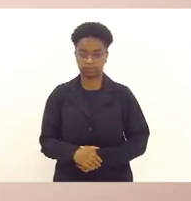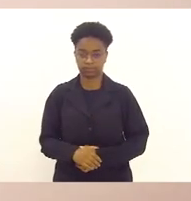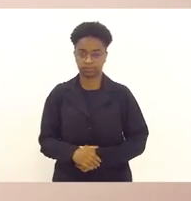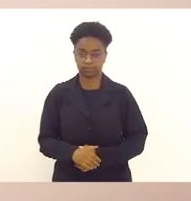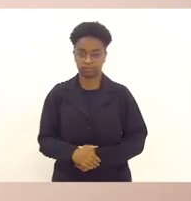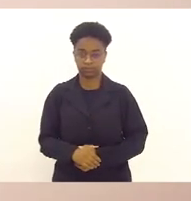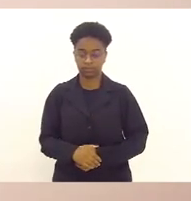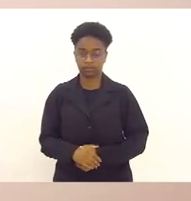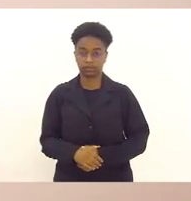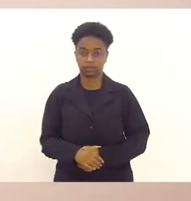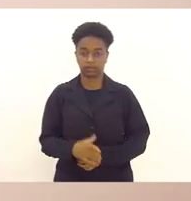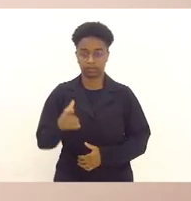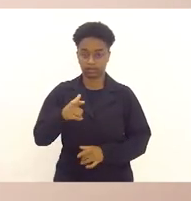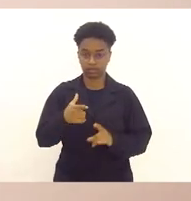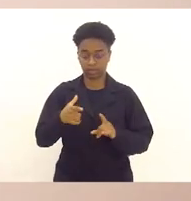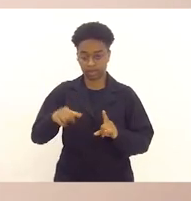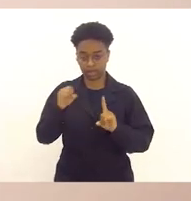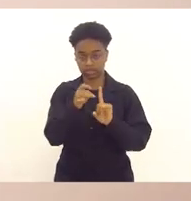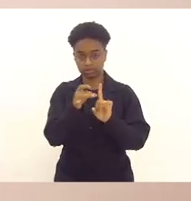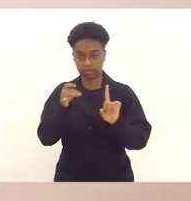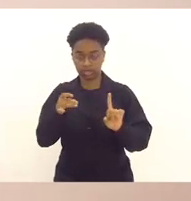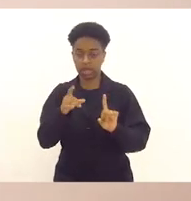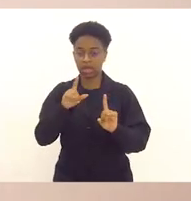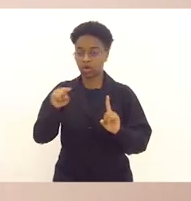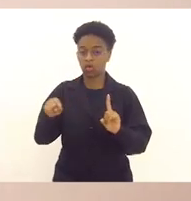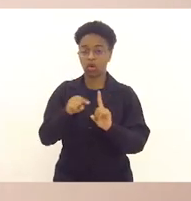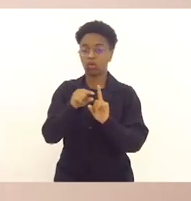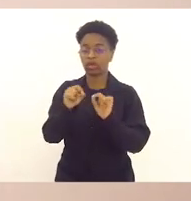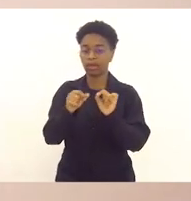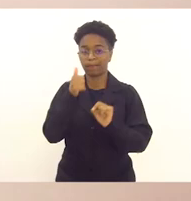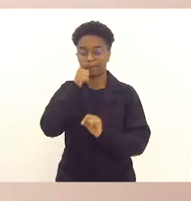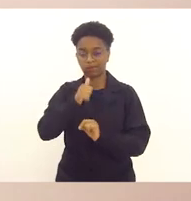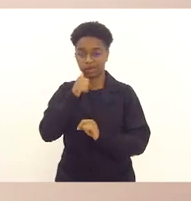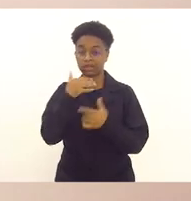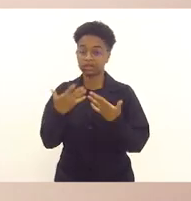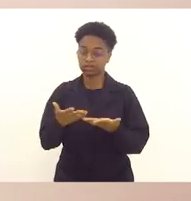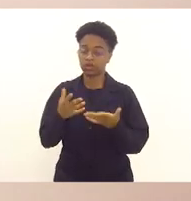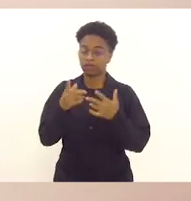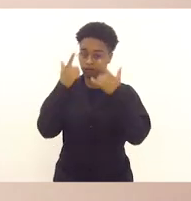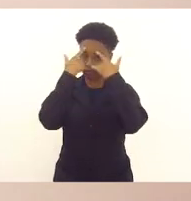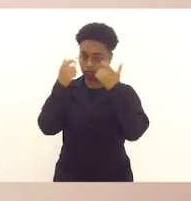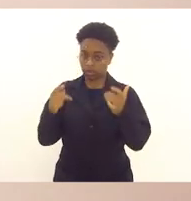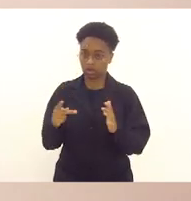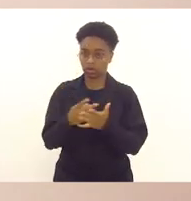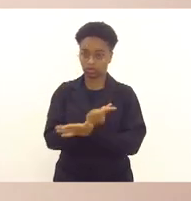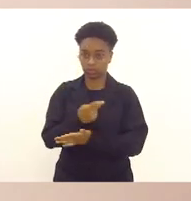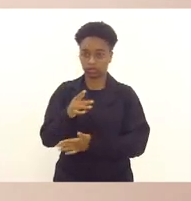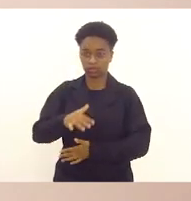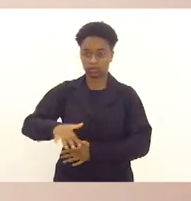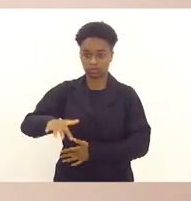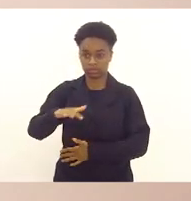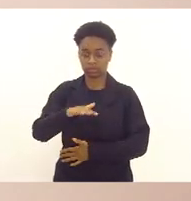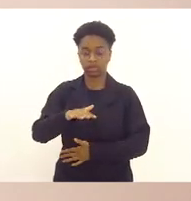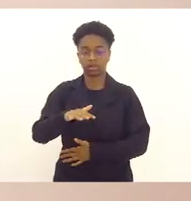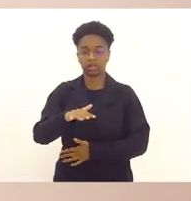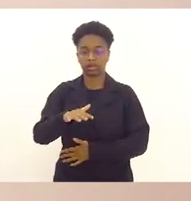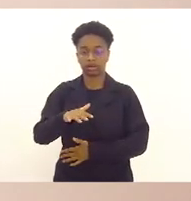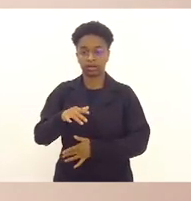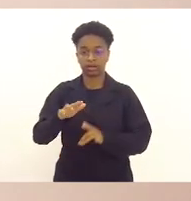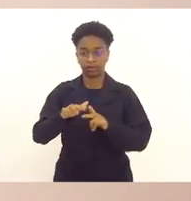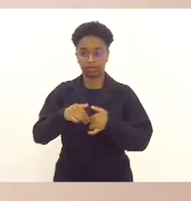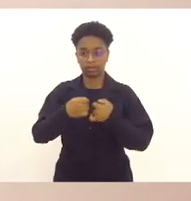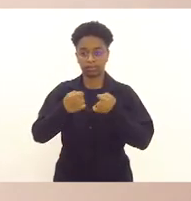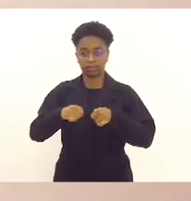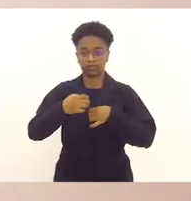ismofobia tem como alvo de mulheres isso quer dizer que a violência sofira também como no ano específicas de demandas